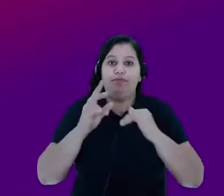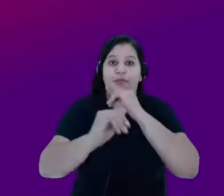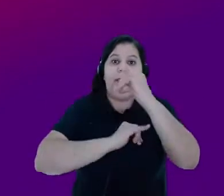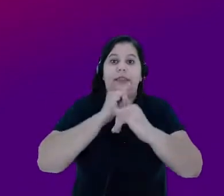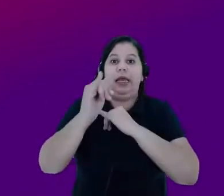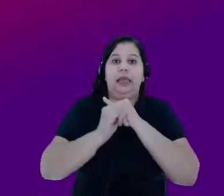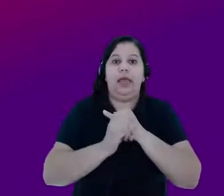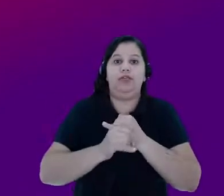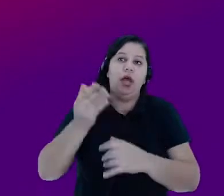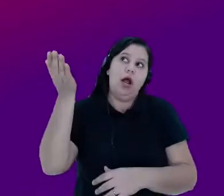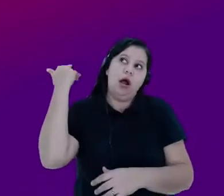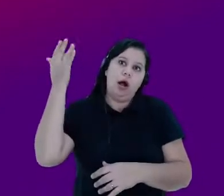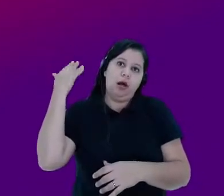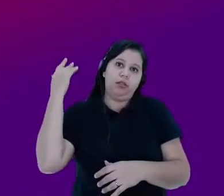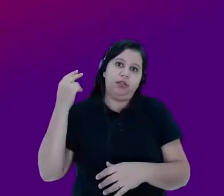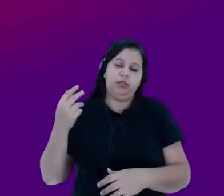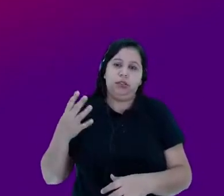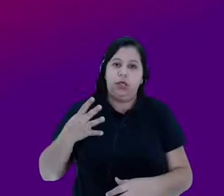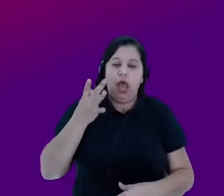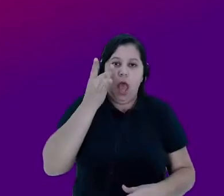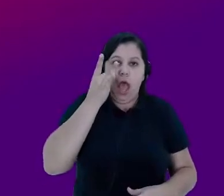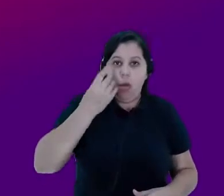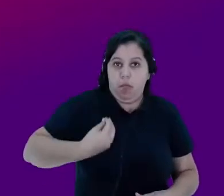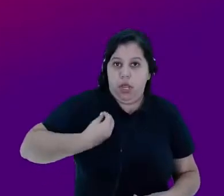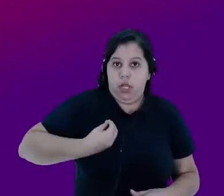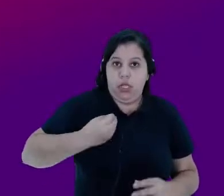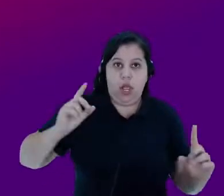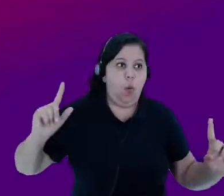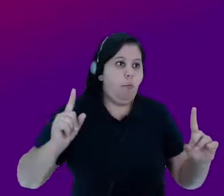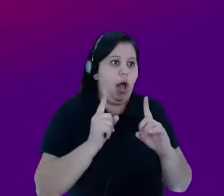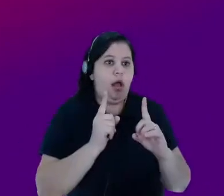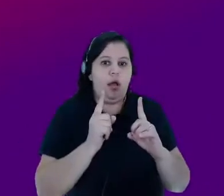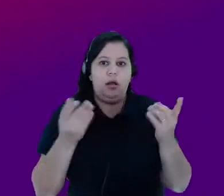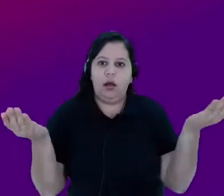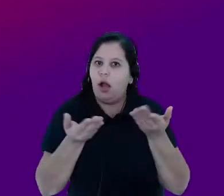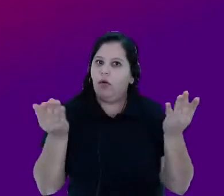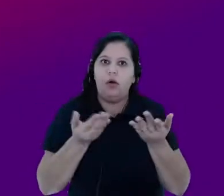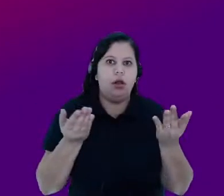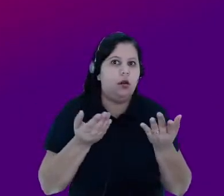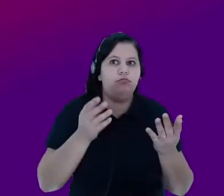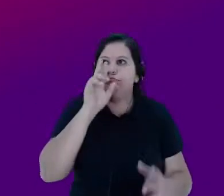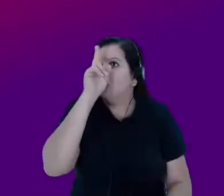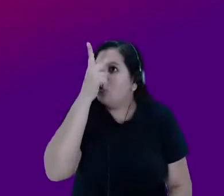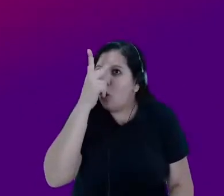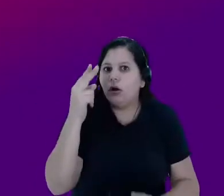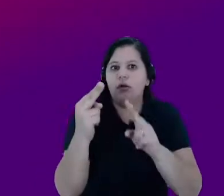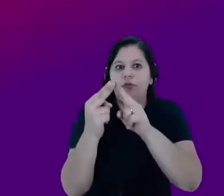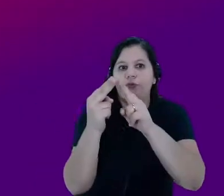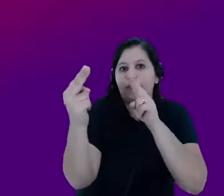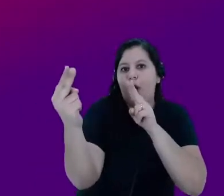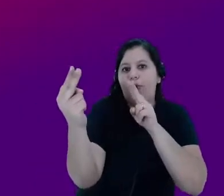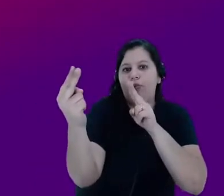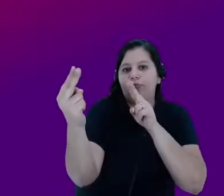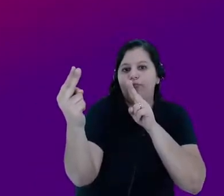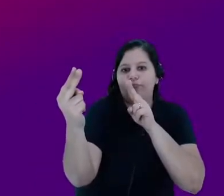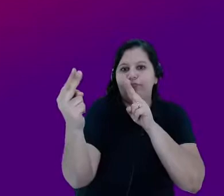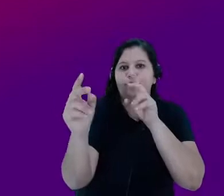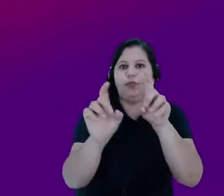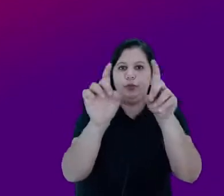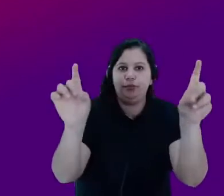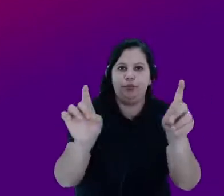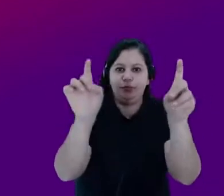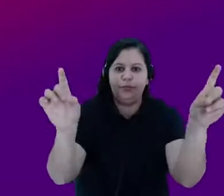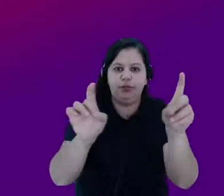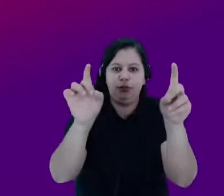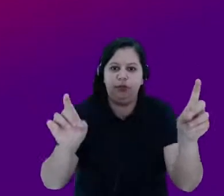feito presencialmente, olho no olho, pudesse agora continuar olho no olho, mas de uma forma mais digital, né? E